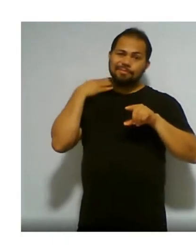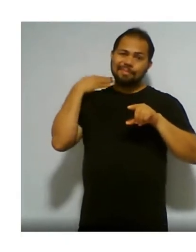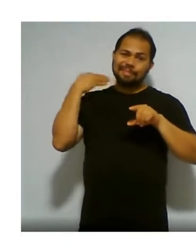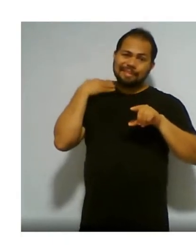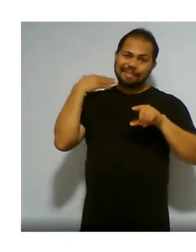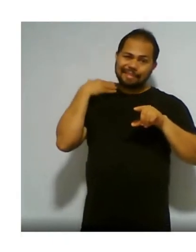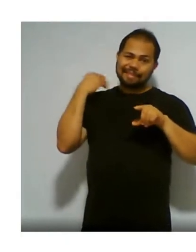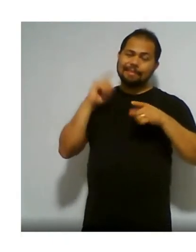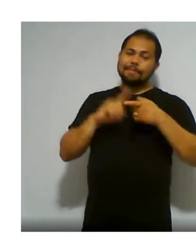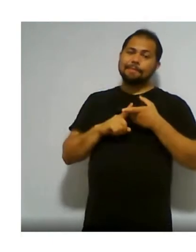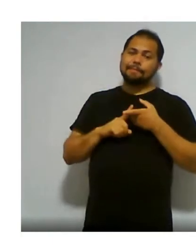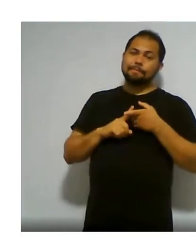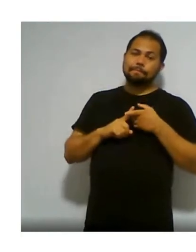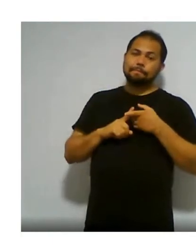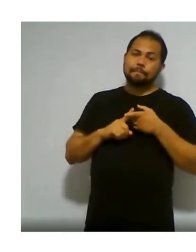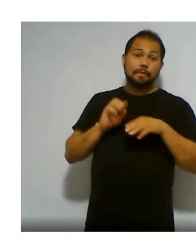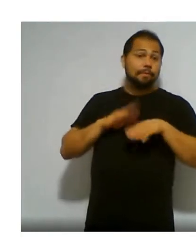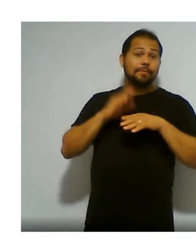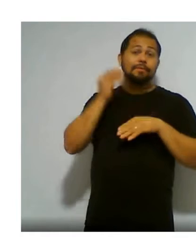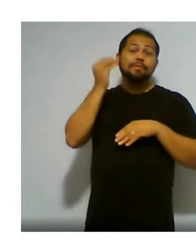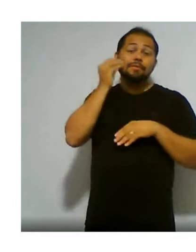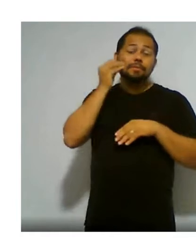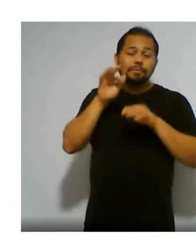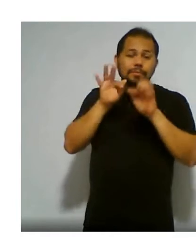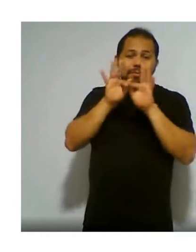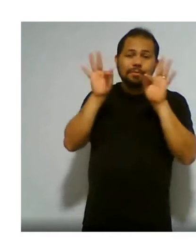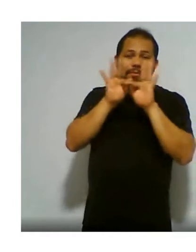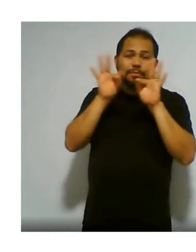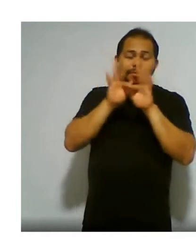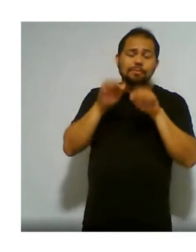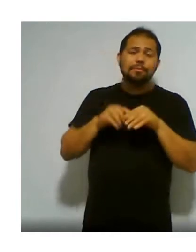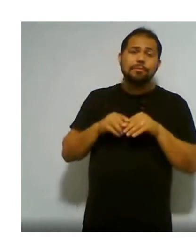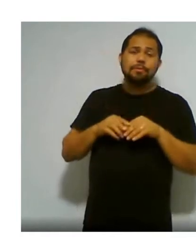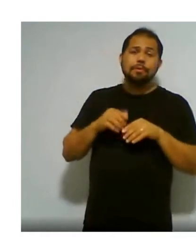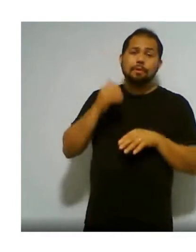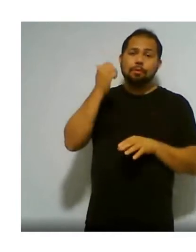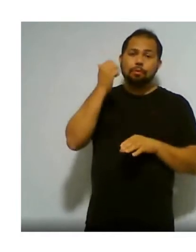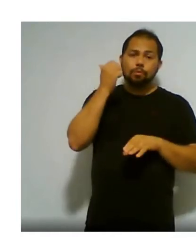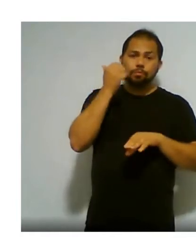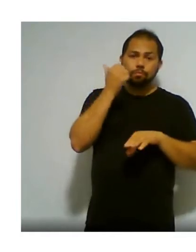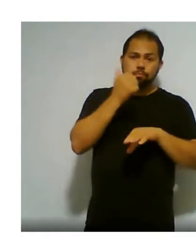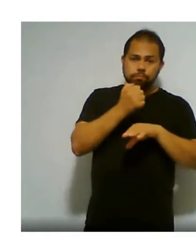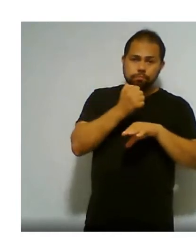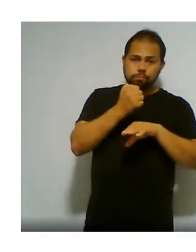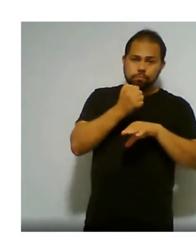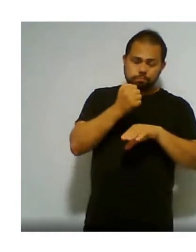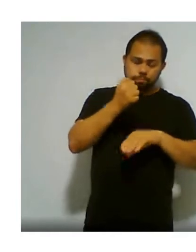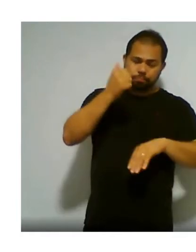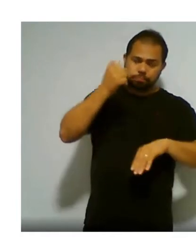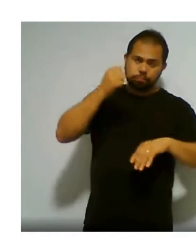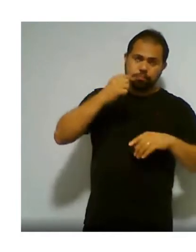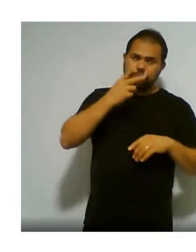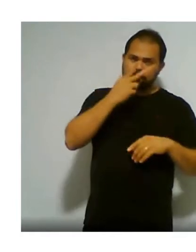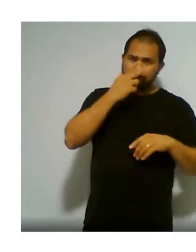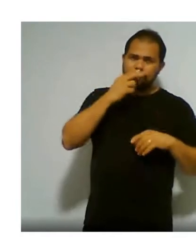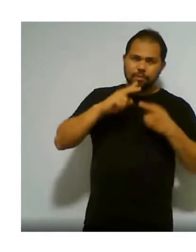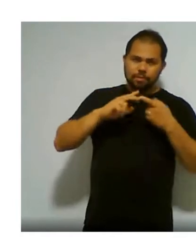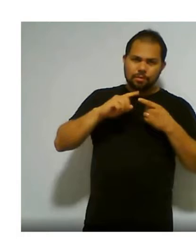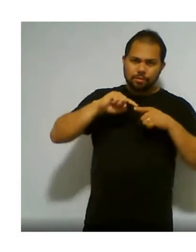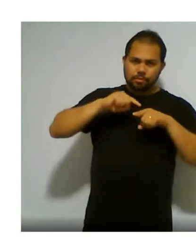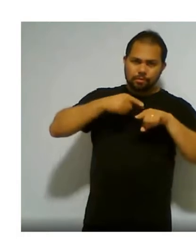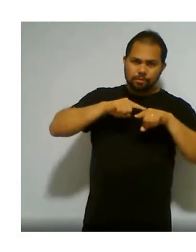simples de você testar uma fonte é usar um multímetro. Né? Então, o multímetro é um dos equipamentos que você tem para testar se a fonte está funcionando ou